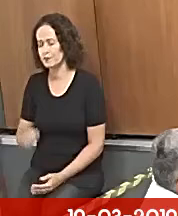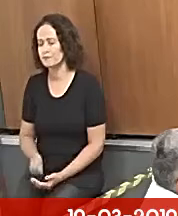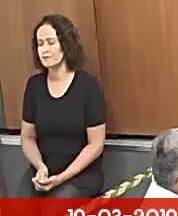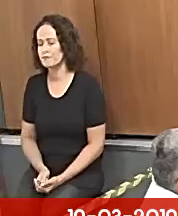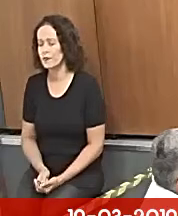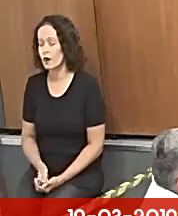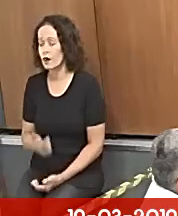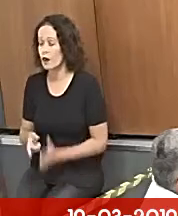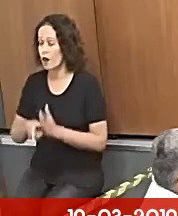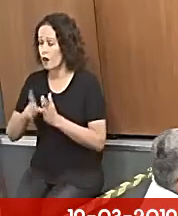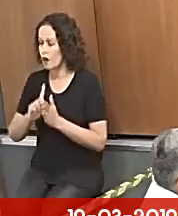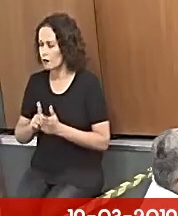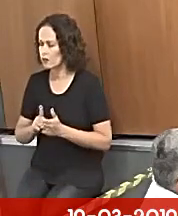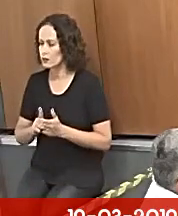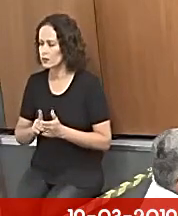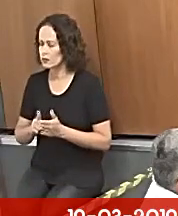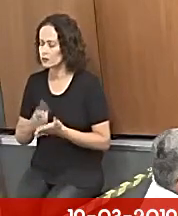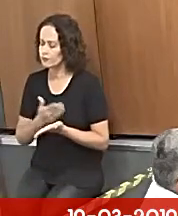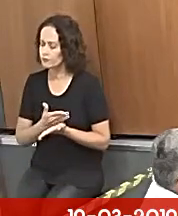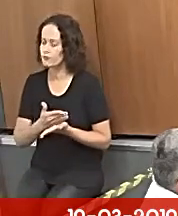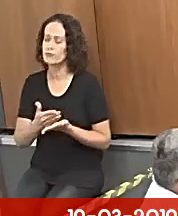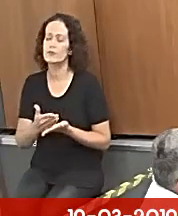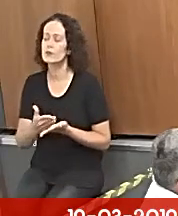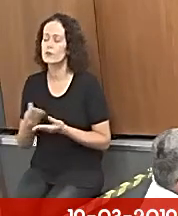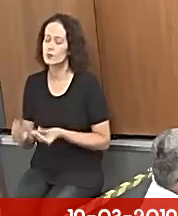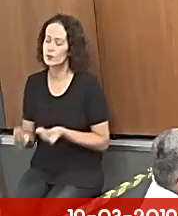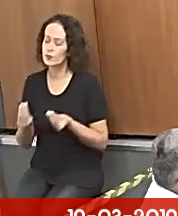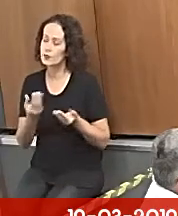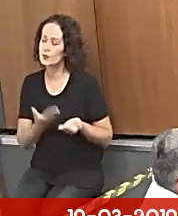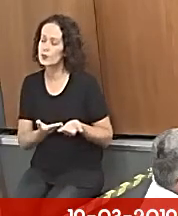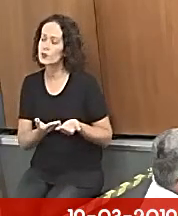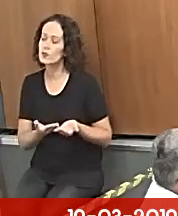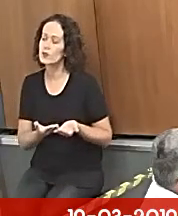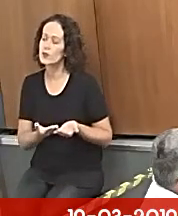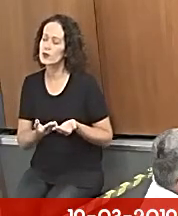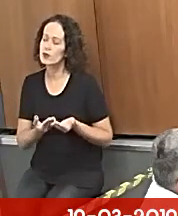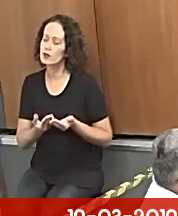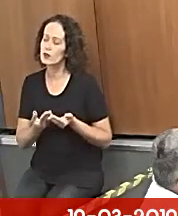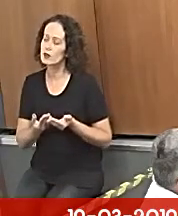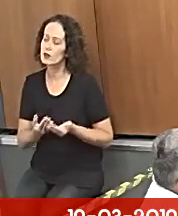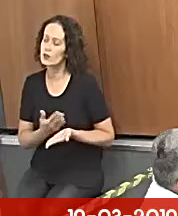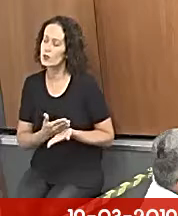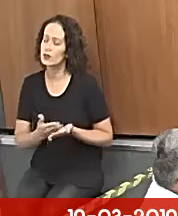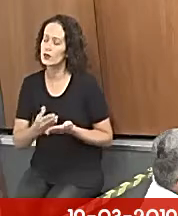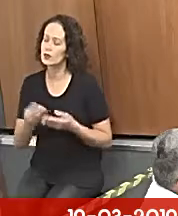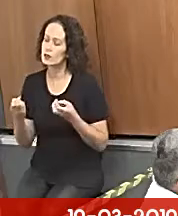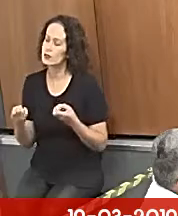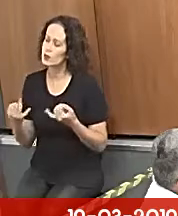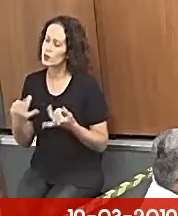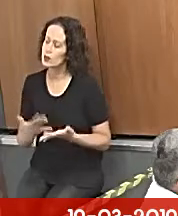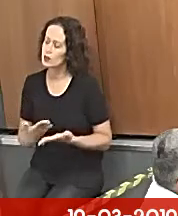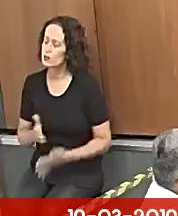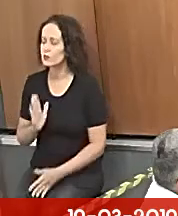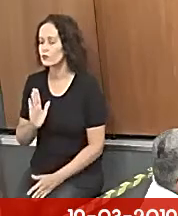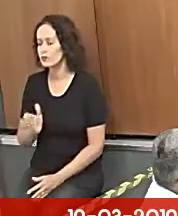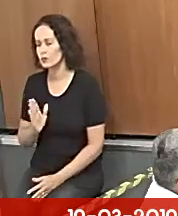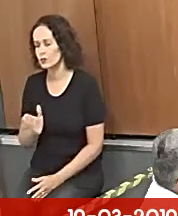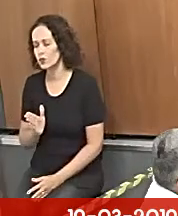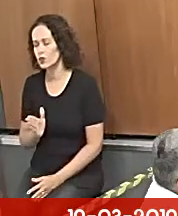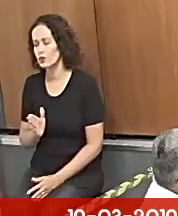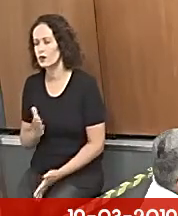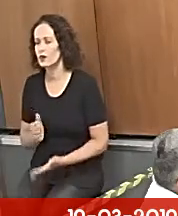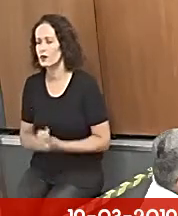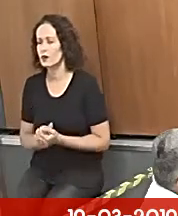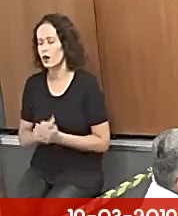cria a ver com o nosso presente vou passar a presença pra ele e ele já estabelece esse prazo é de cada um vai estar marcado no